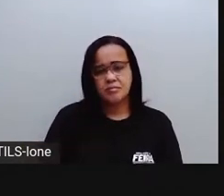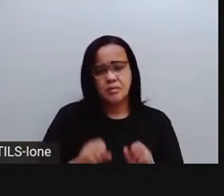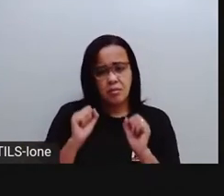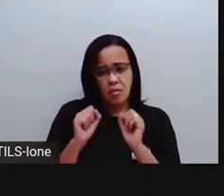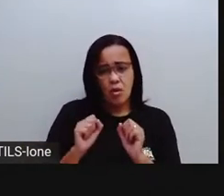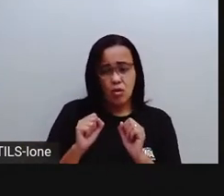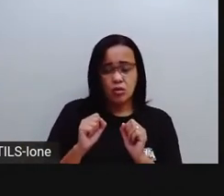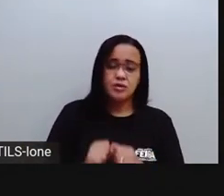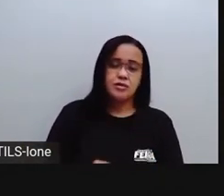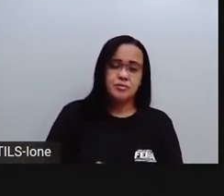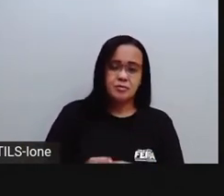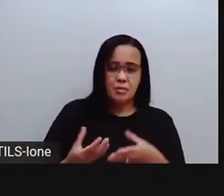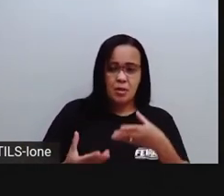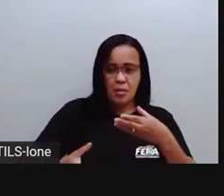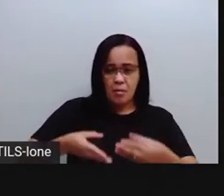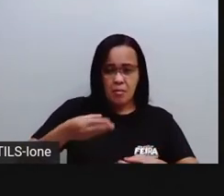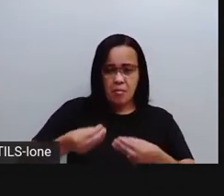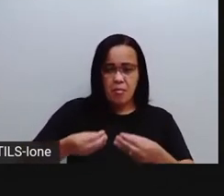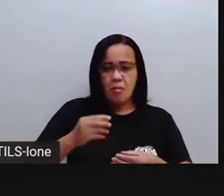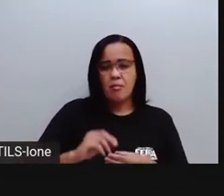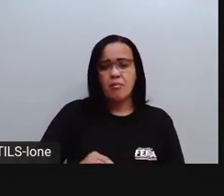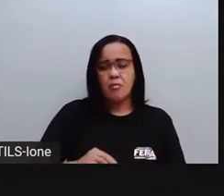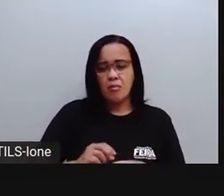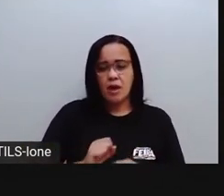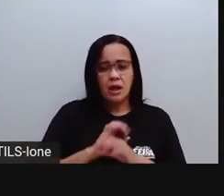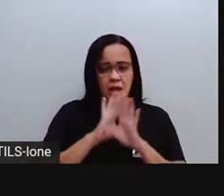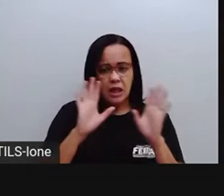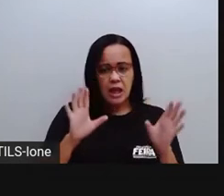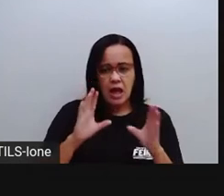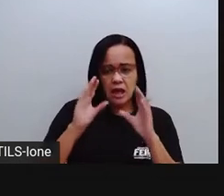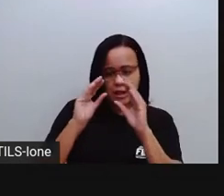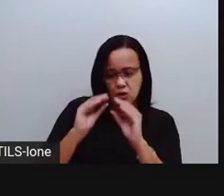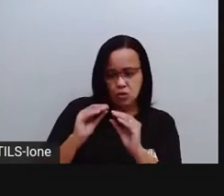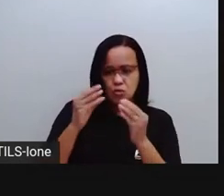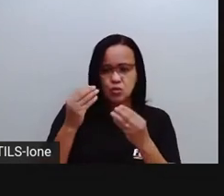massa mais mole ou mais clara.